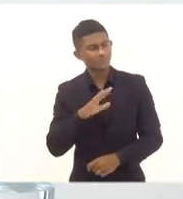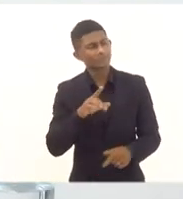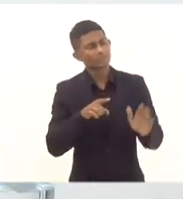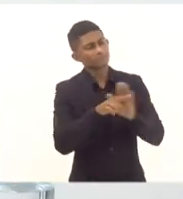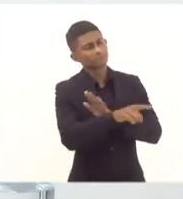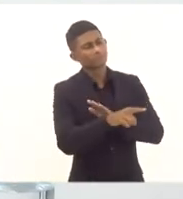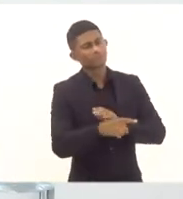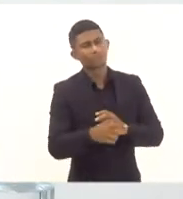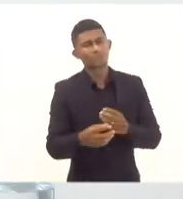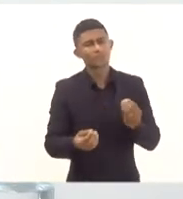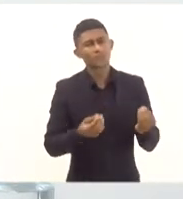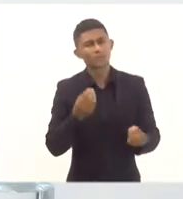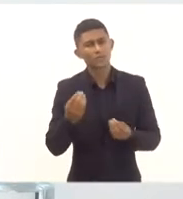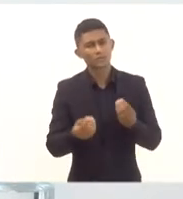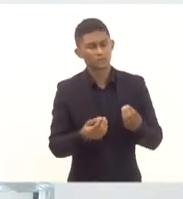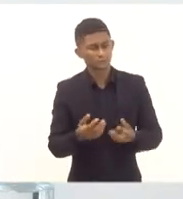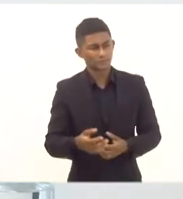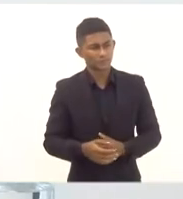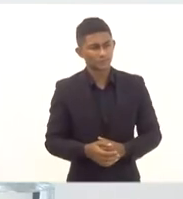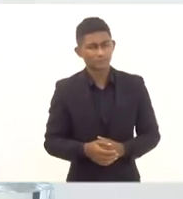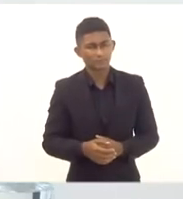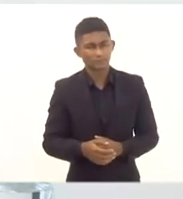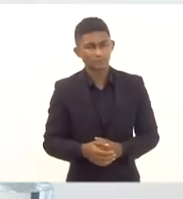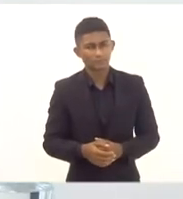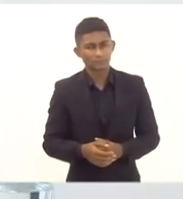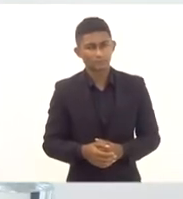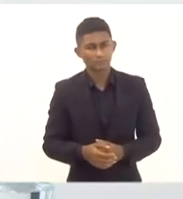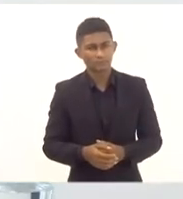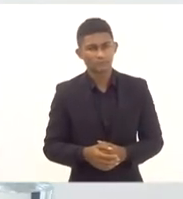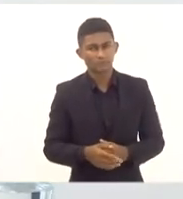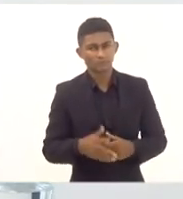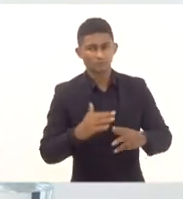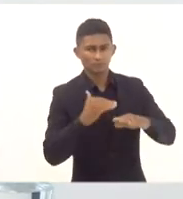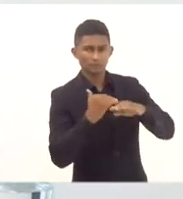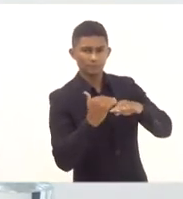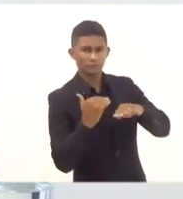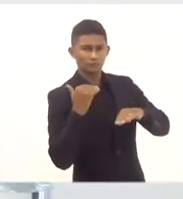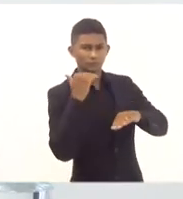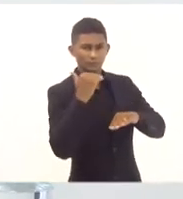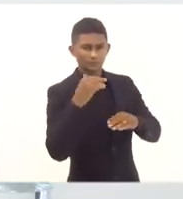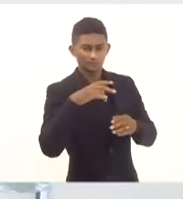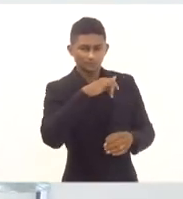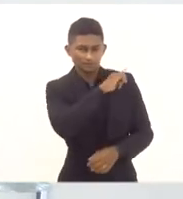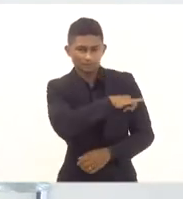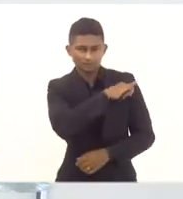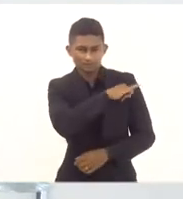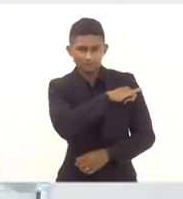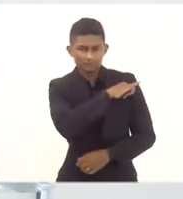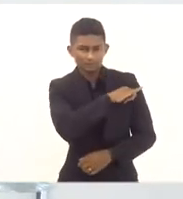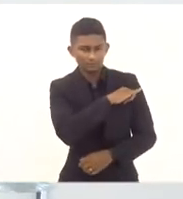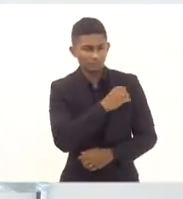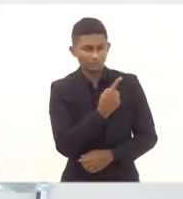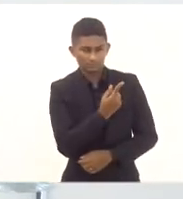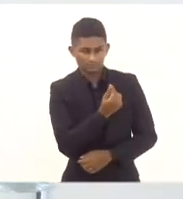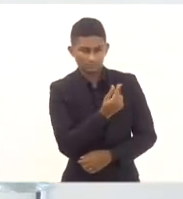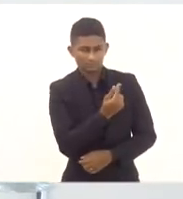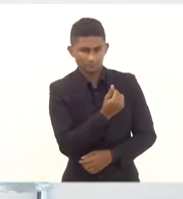o volume a recurso do super RJ colocados